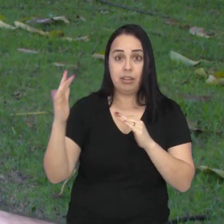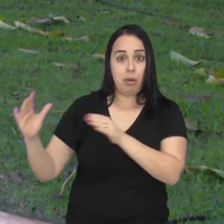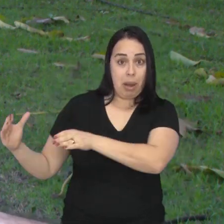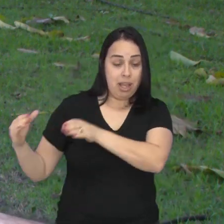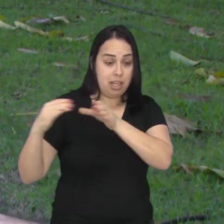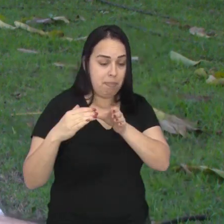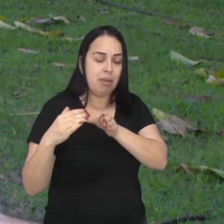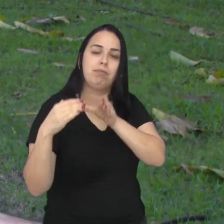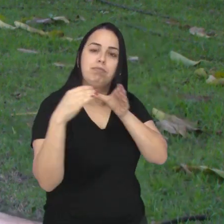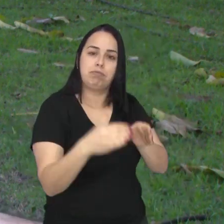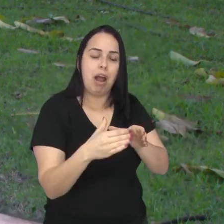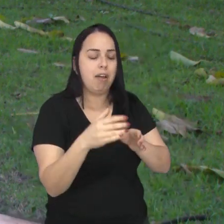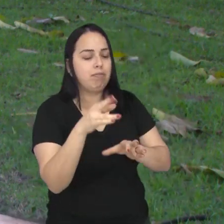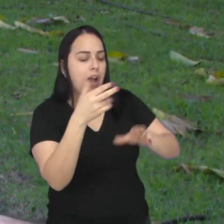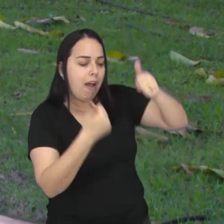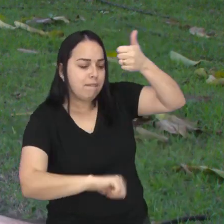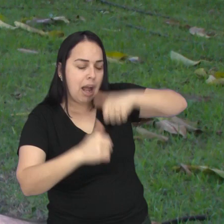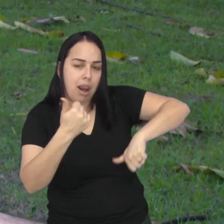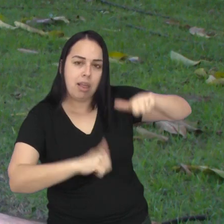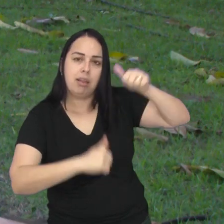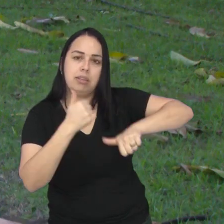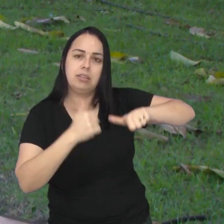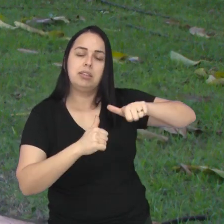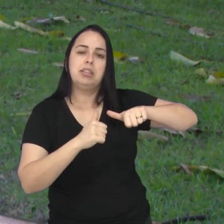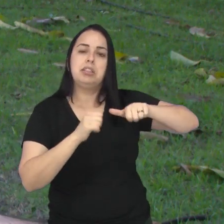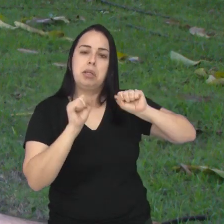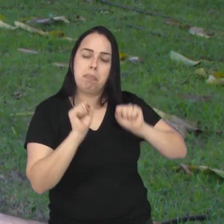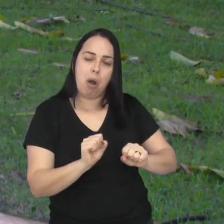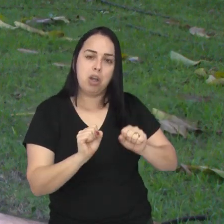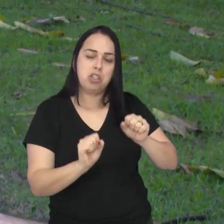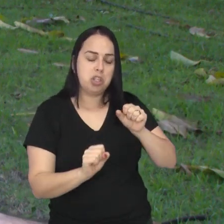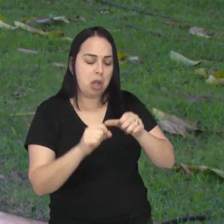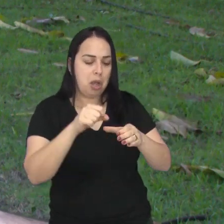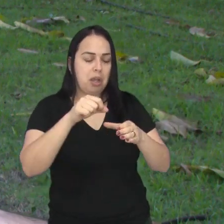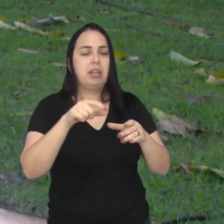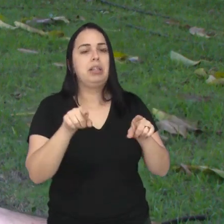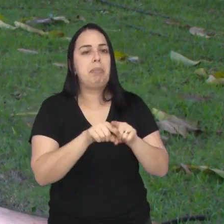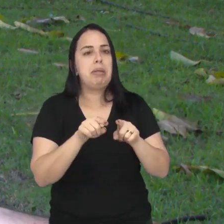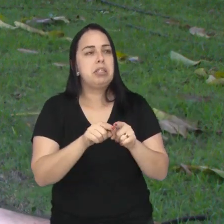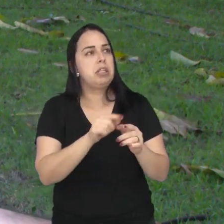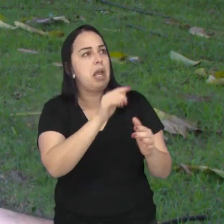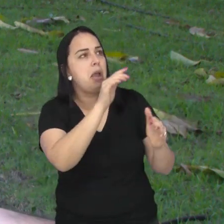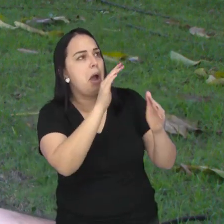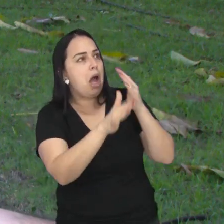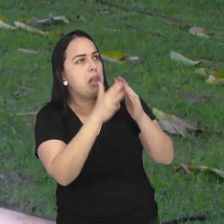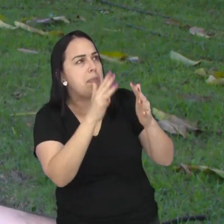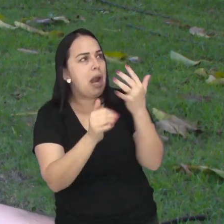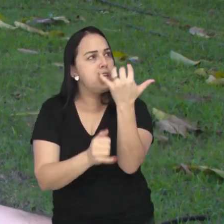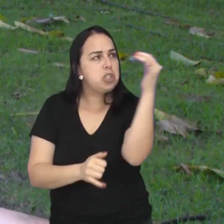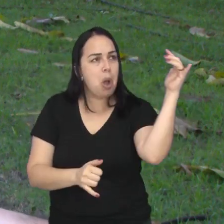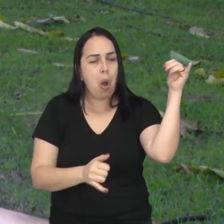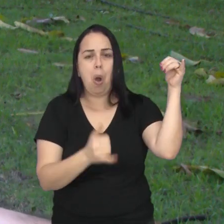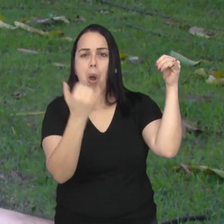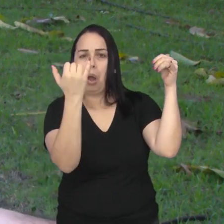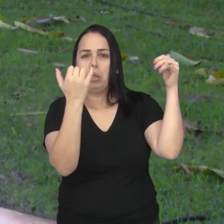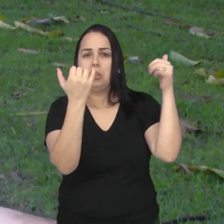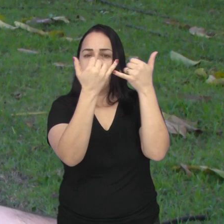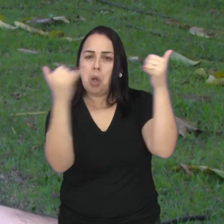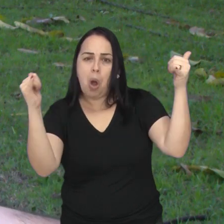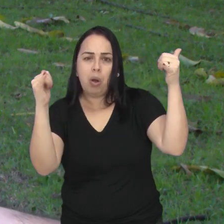equipe capacitada que vai até o local, verifica se tem interferências de fiação, boca de